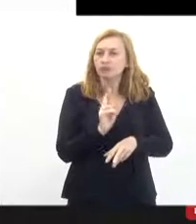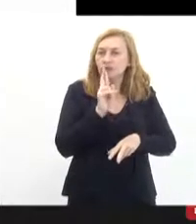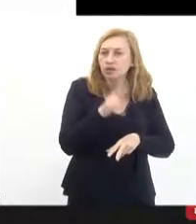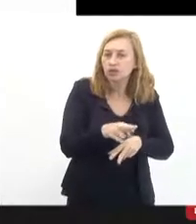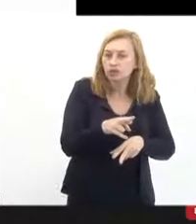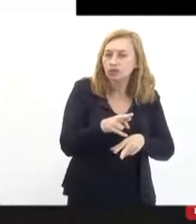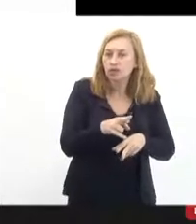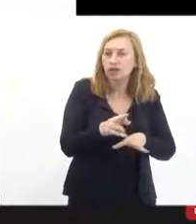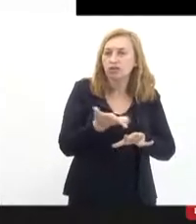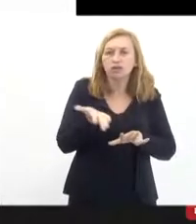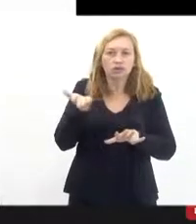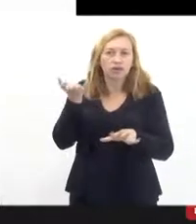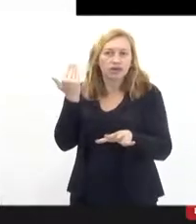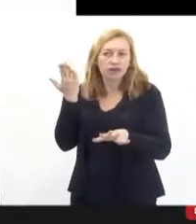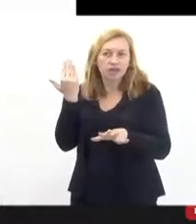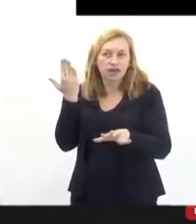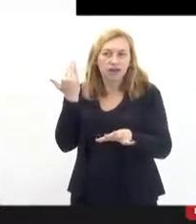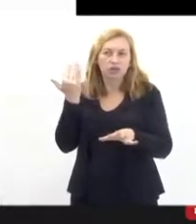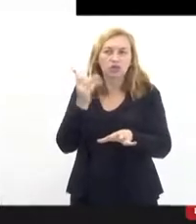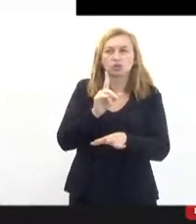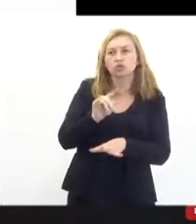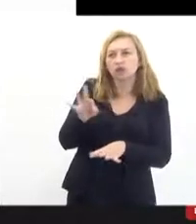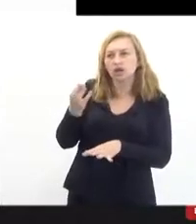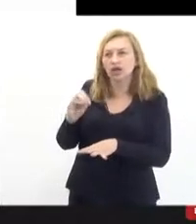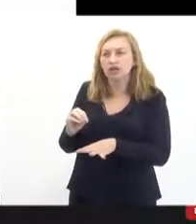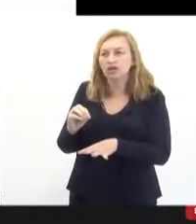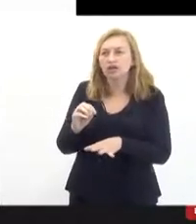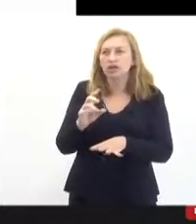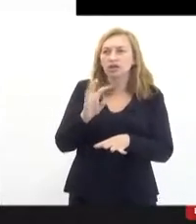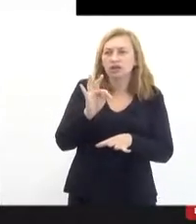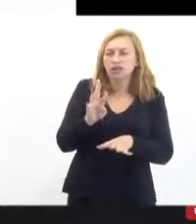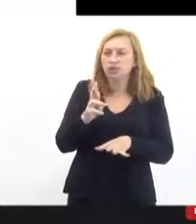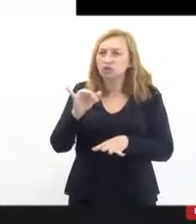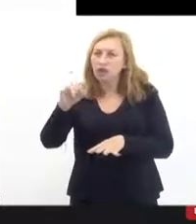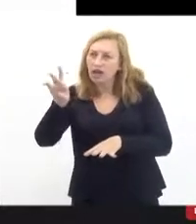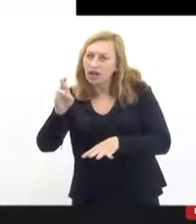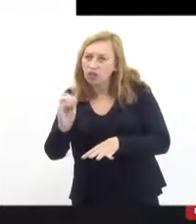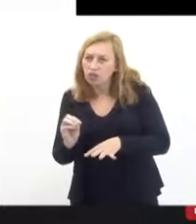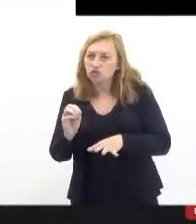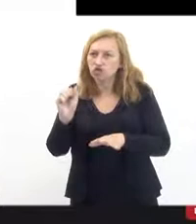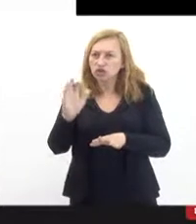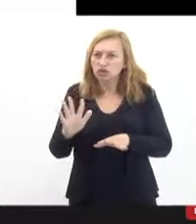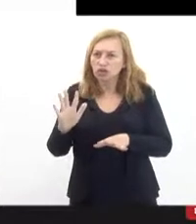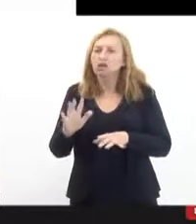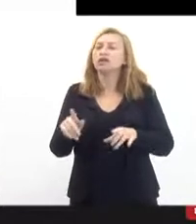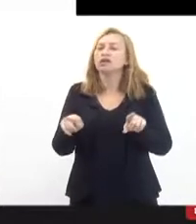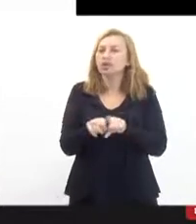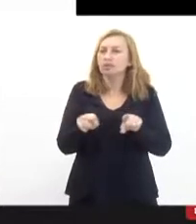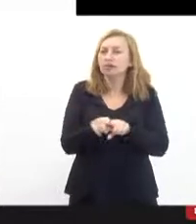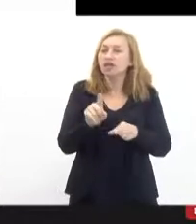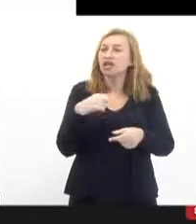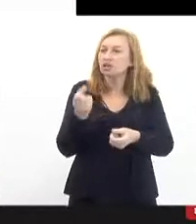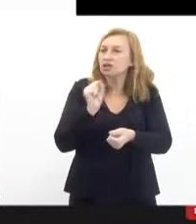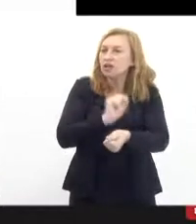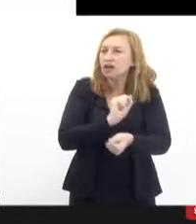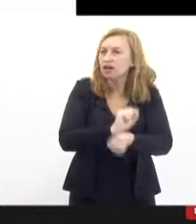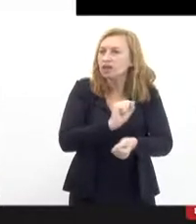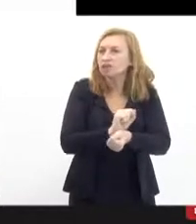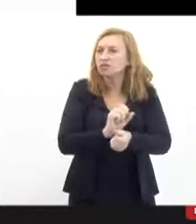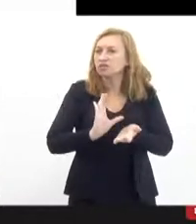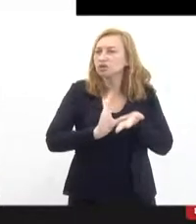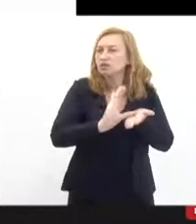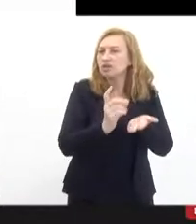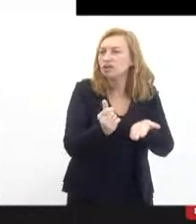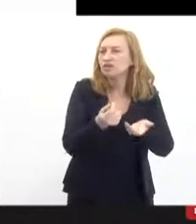eventos passados, aí no caso do crédito tributário de um fato gerador, né, e do qual se espera que se resultem